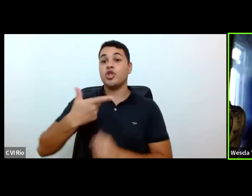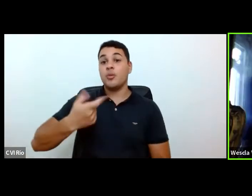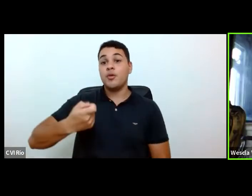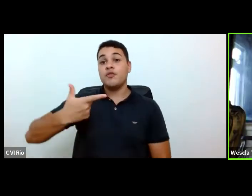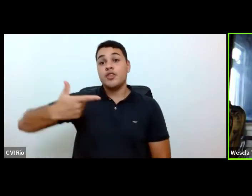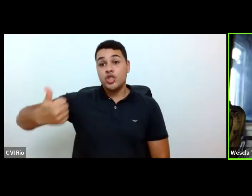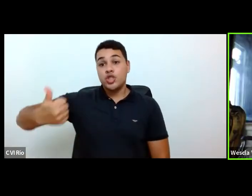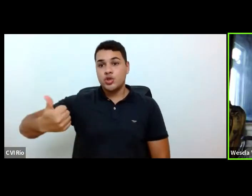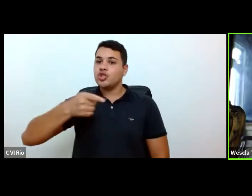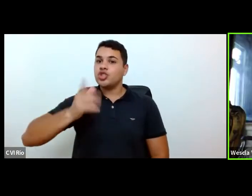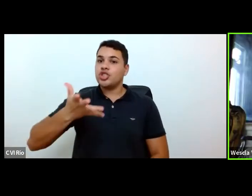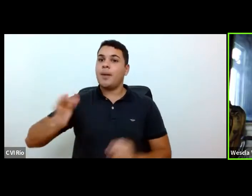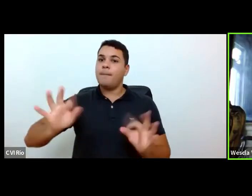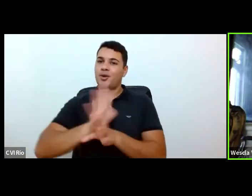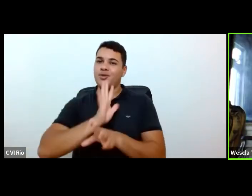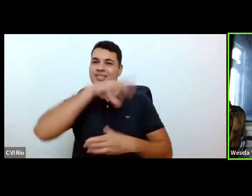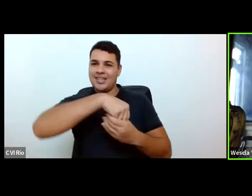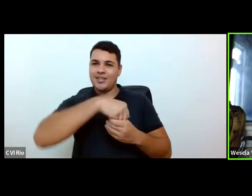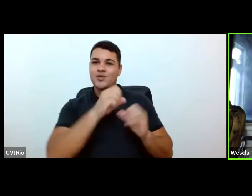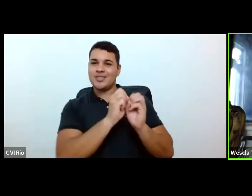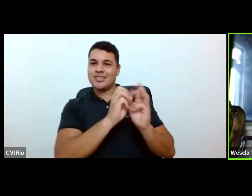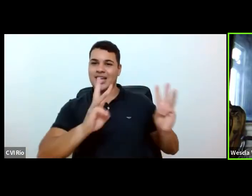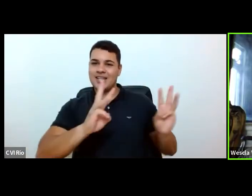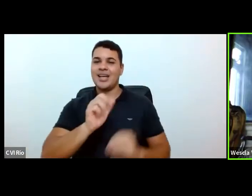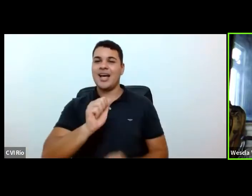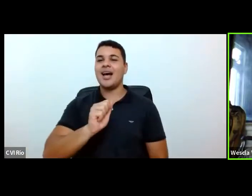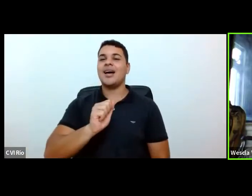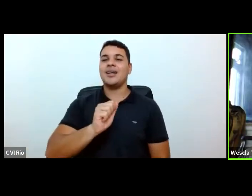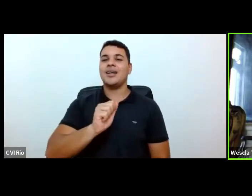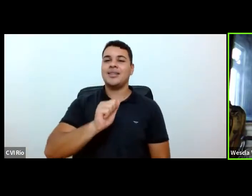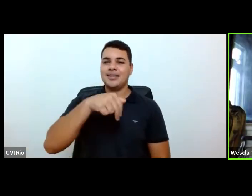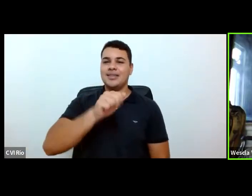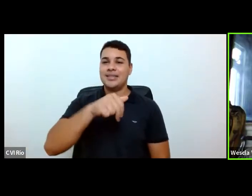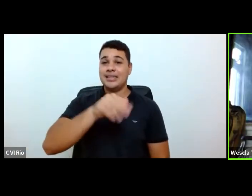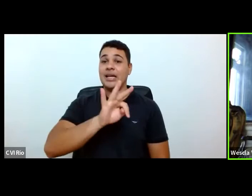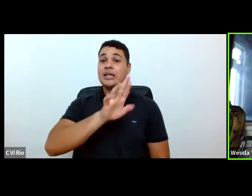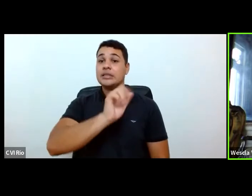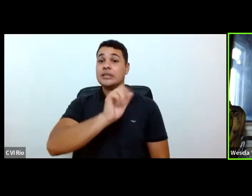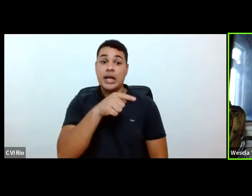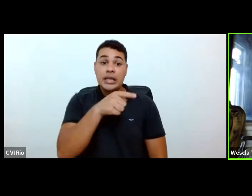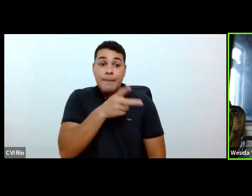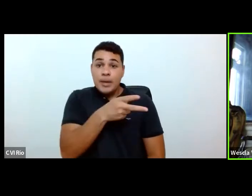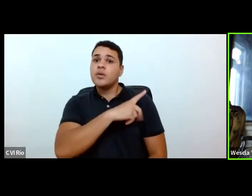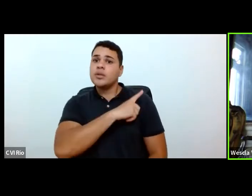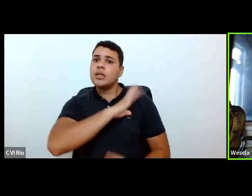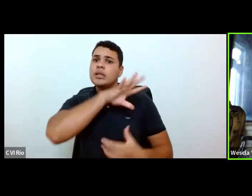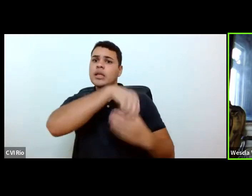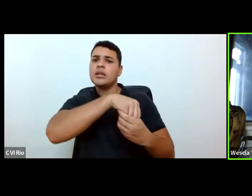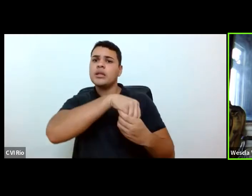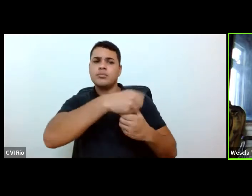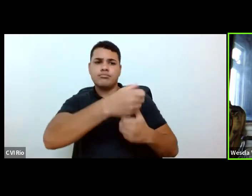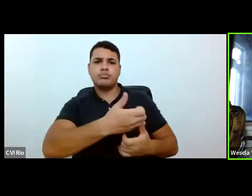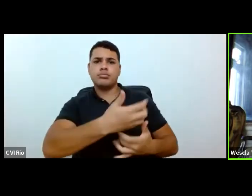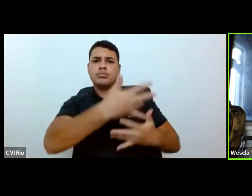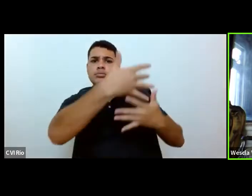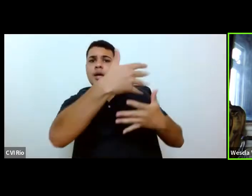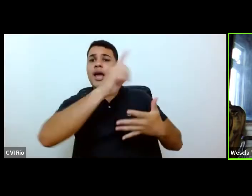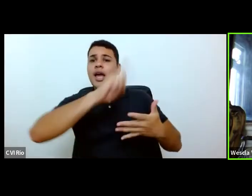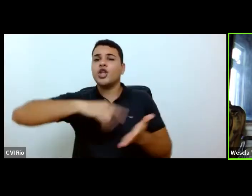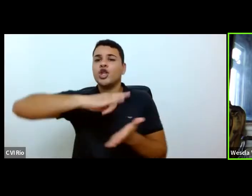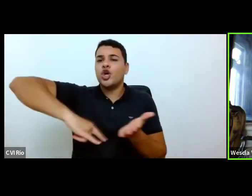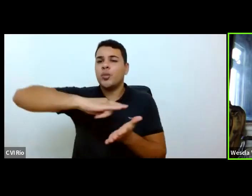ANTRA, vocês podem acessar a qualquer momento, existe todo um balanço, análise, e é tudo feito por pessoas trans,